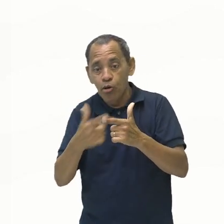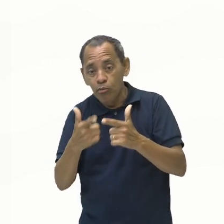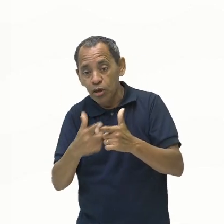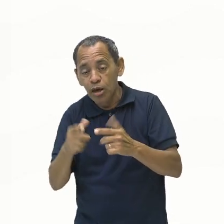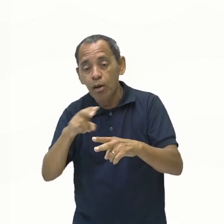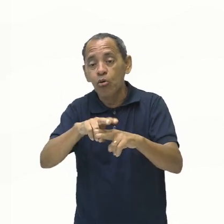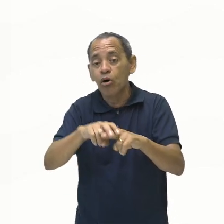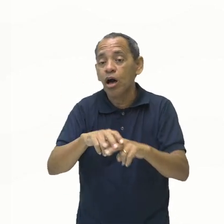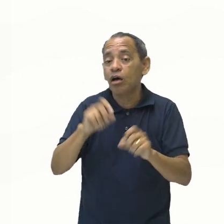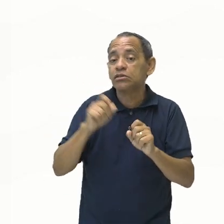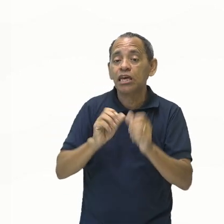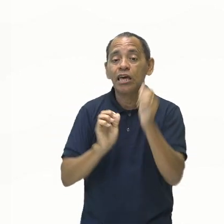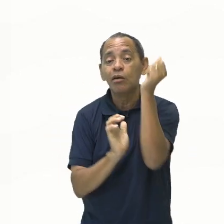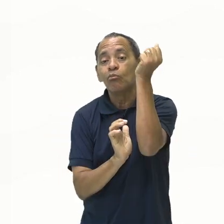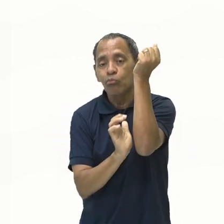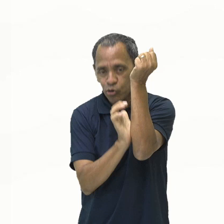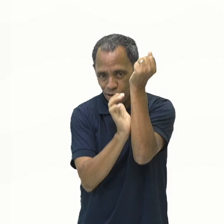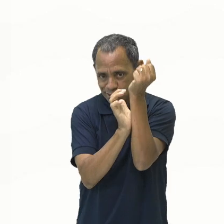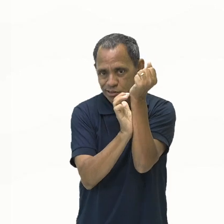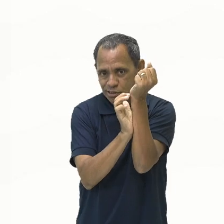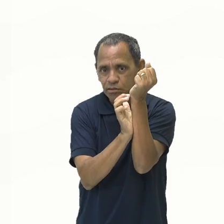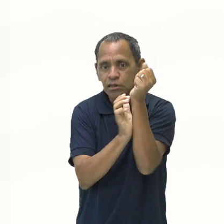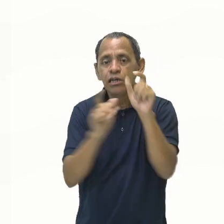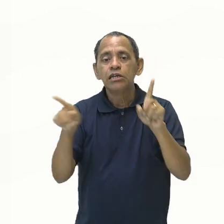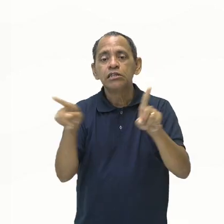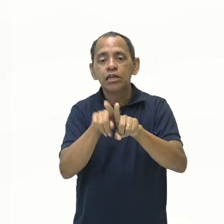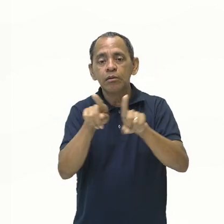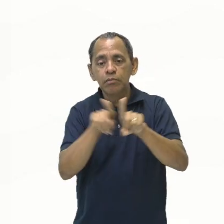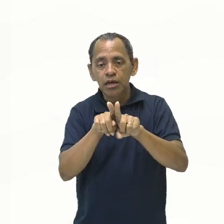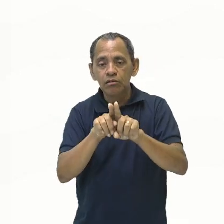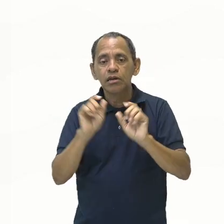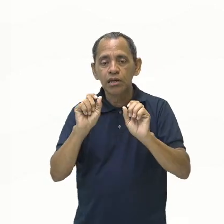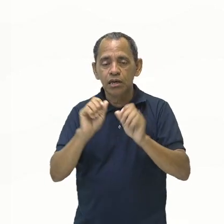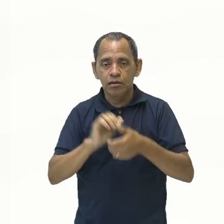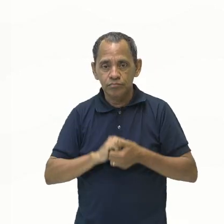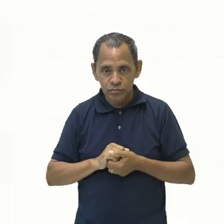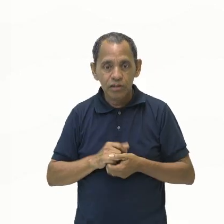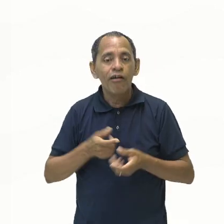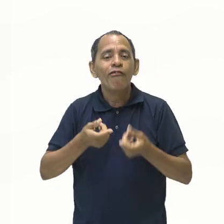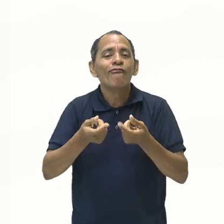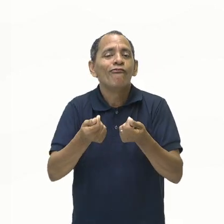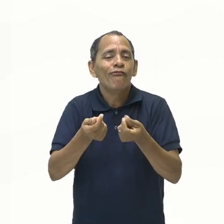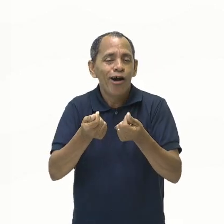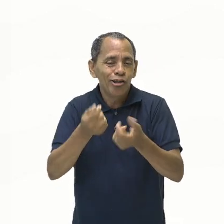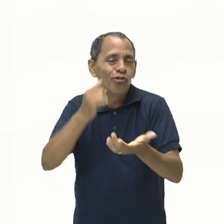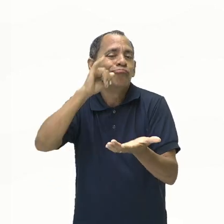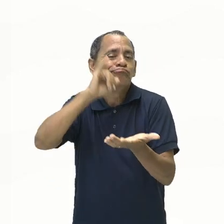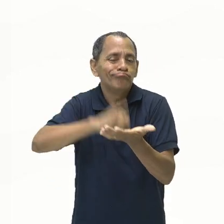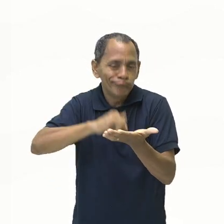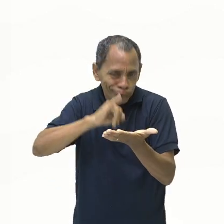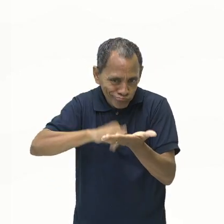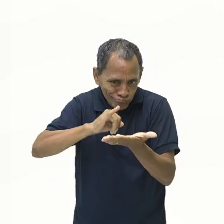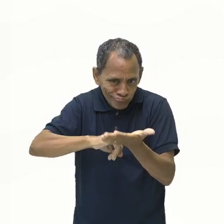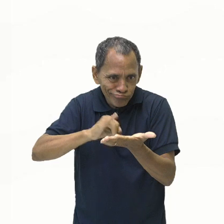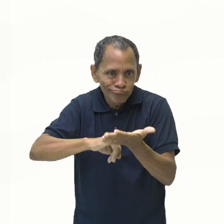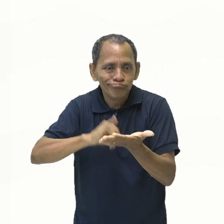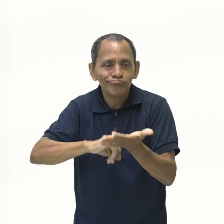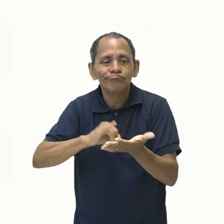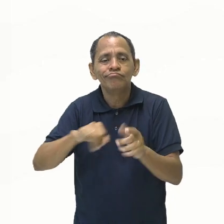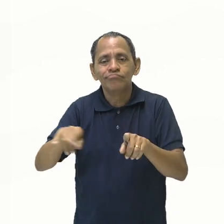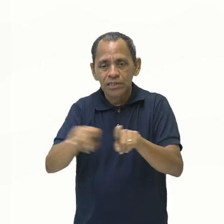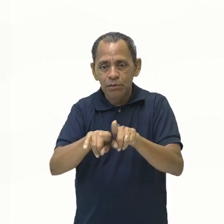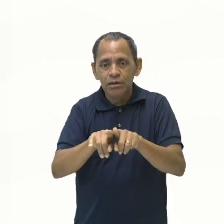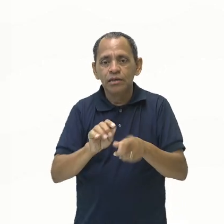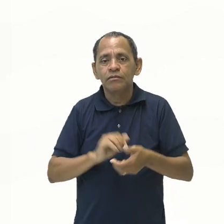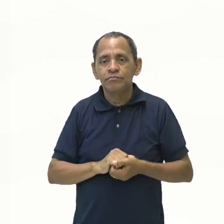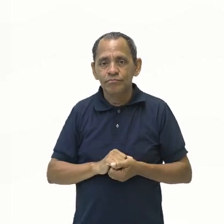dessa burocracia. Além de uma alta carga tributária, vários impostos. E esses impostos, elas